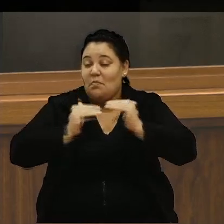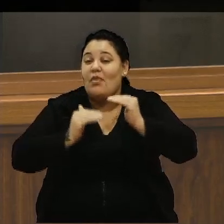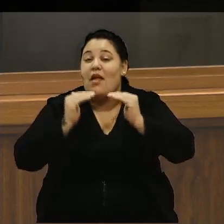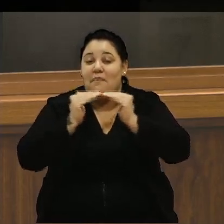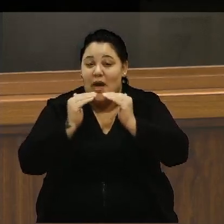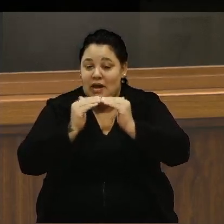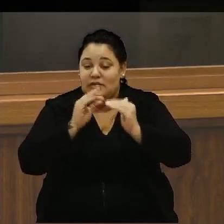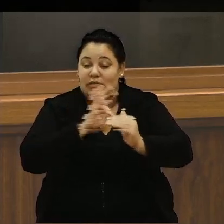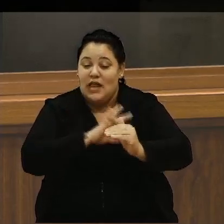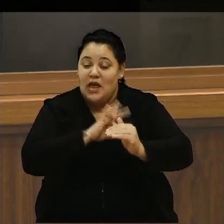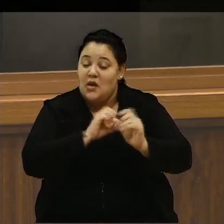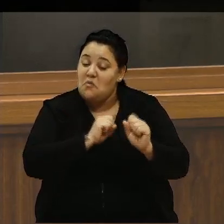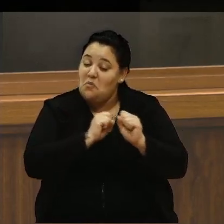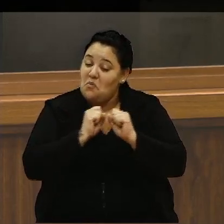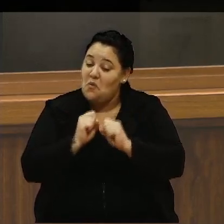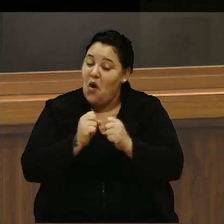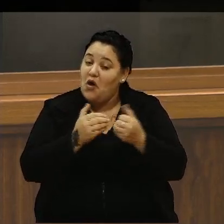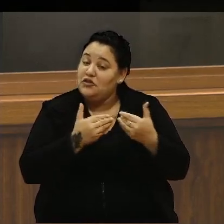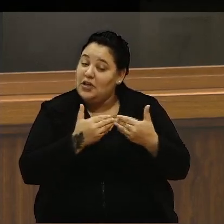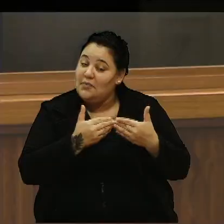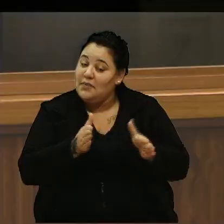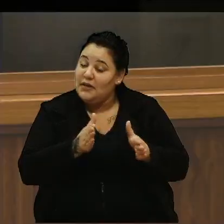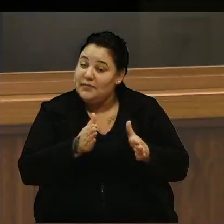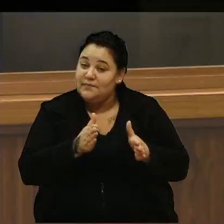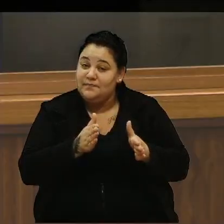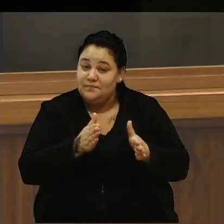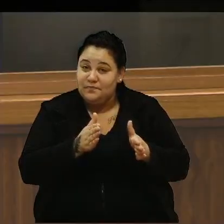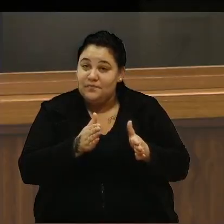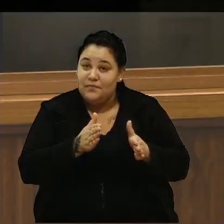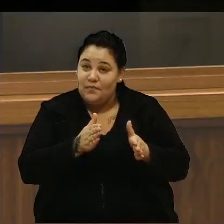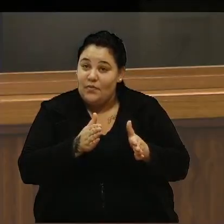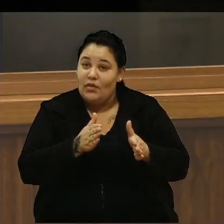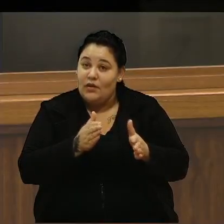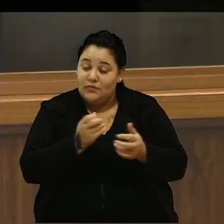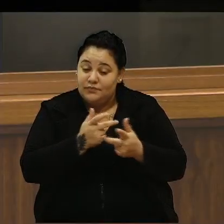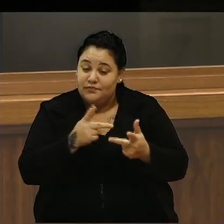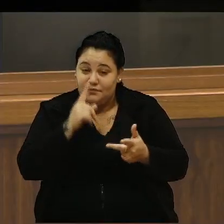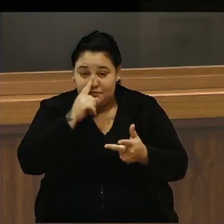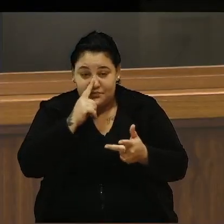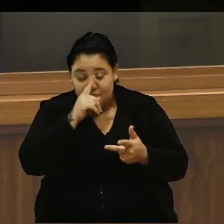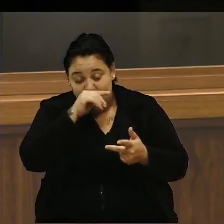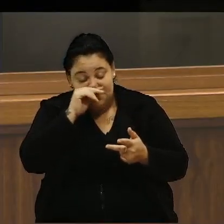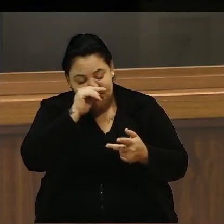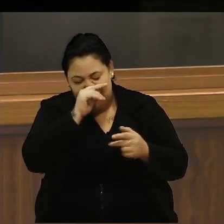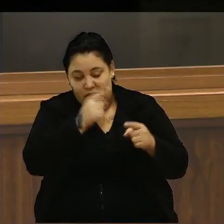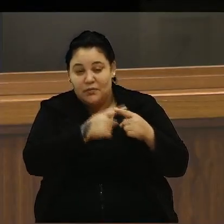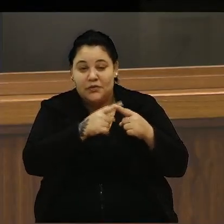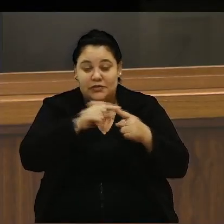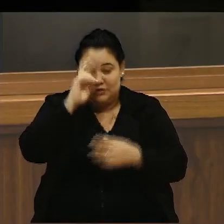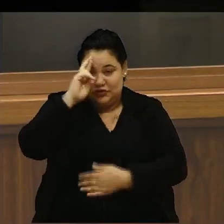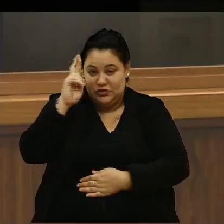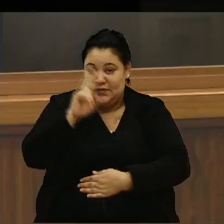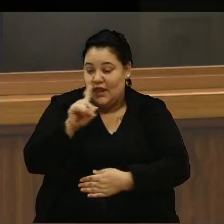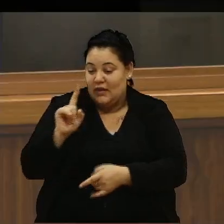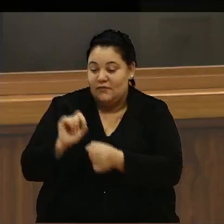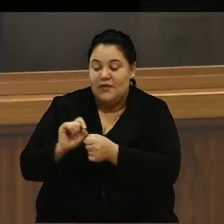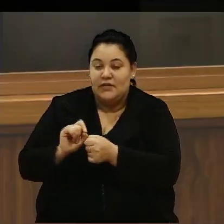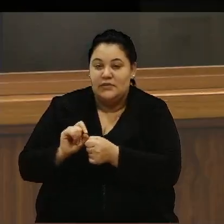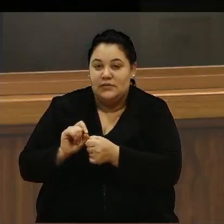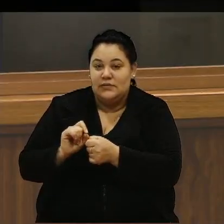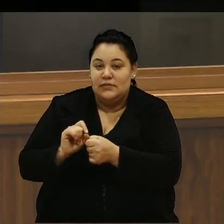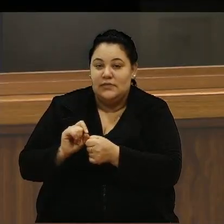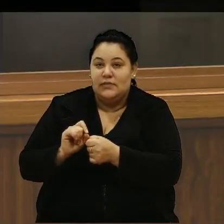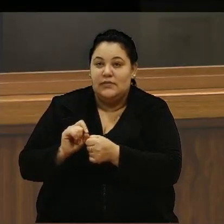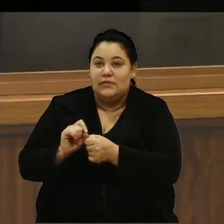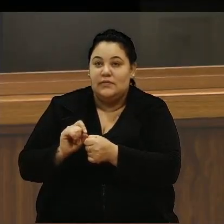precedente perigoso. E aí, por que nesse caso da diretora, ela não exerce? Porque aí já